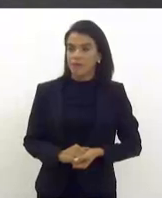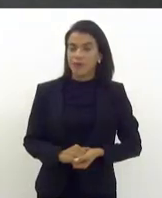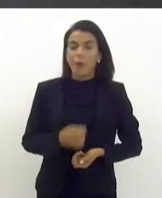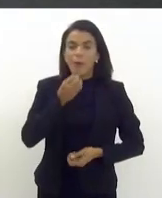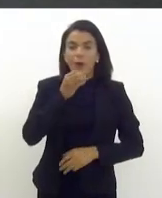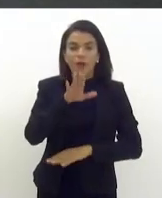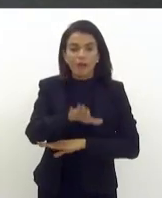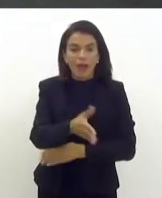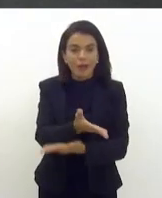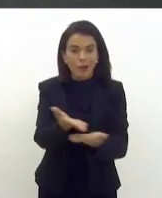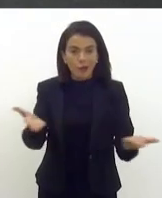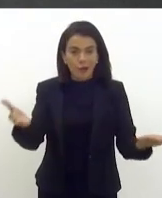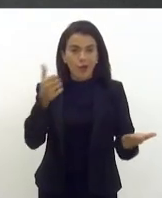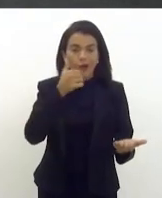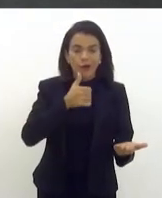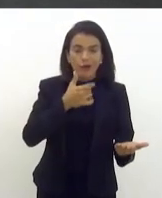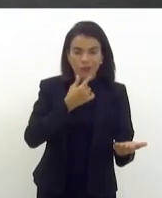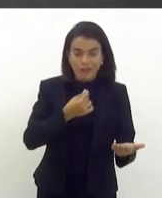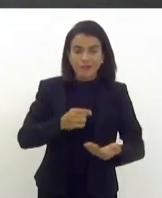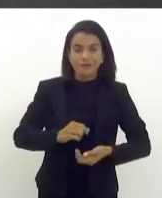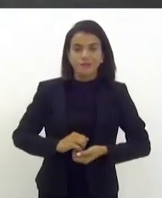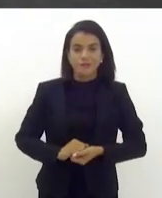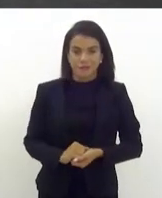Boa tarde a todos e todas.